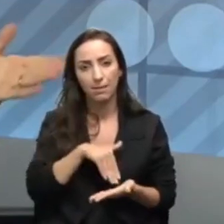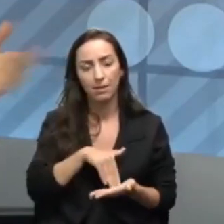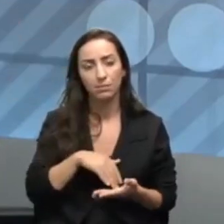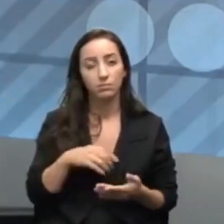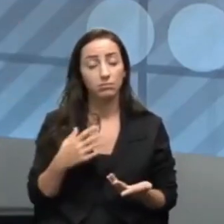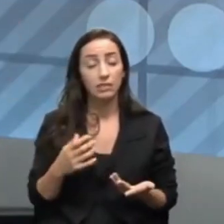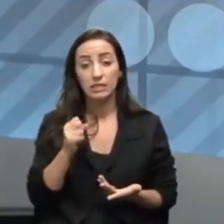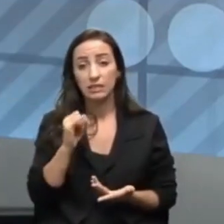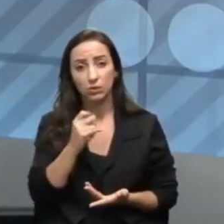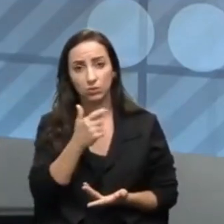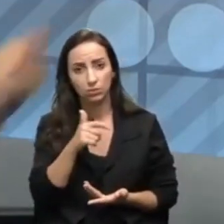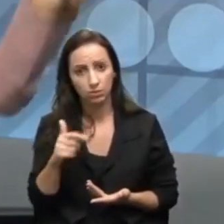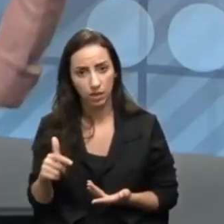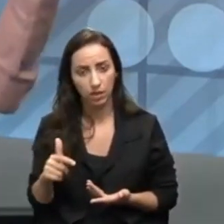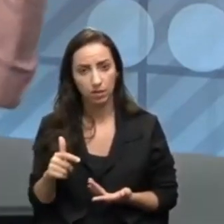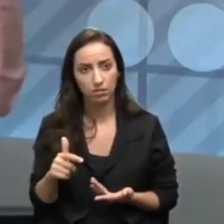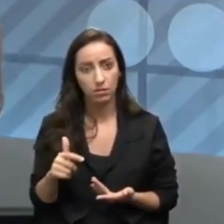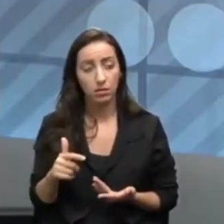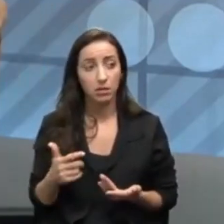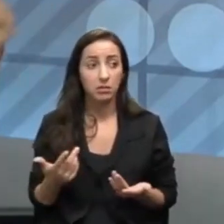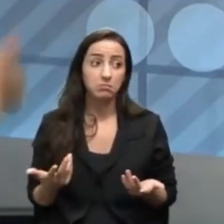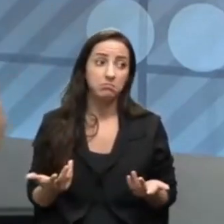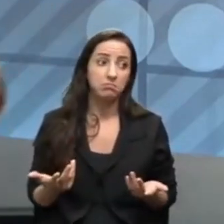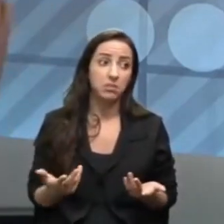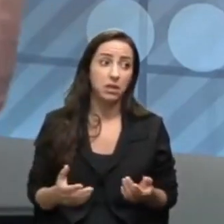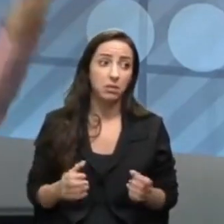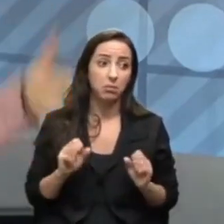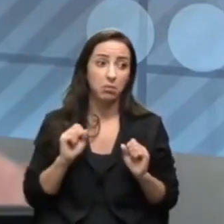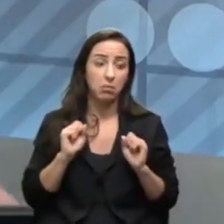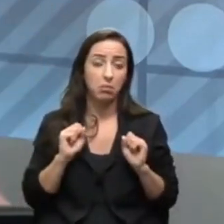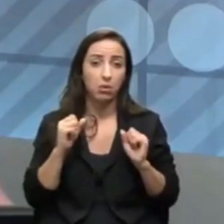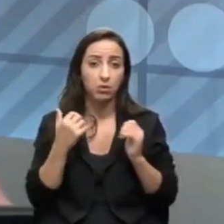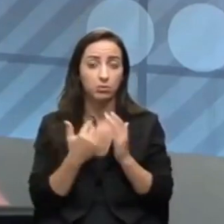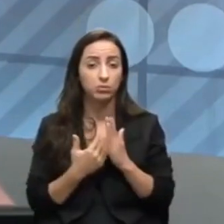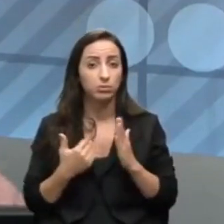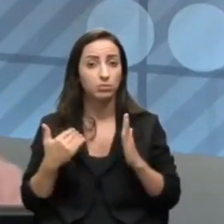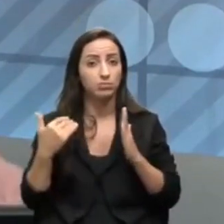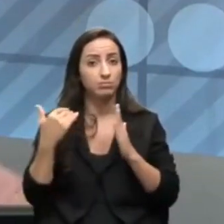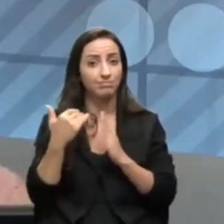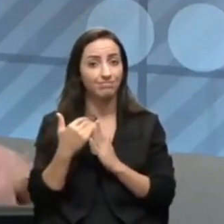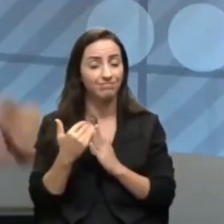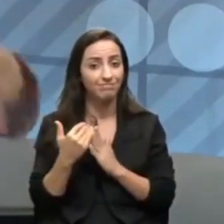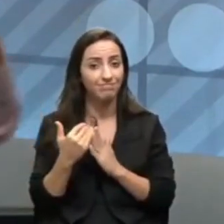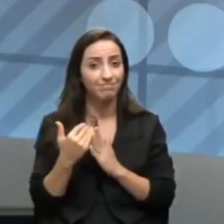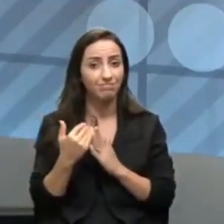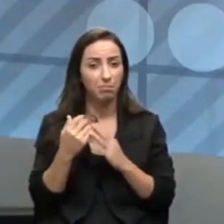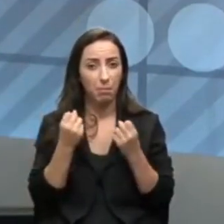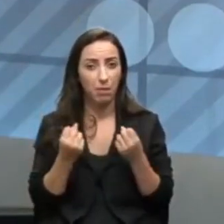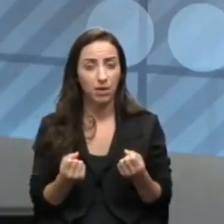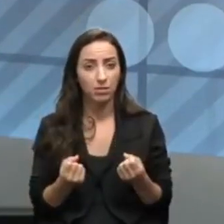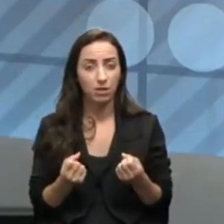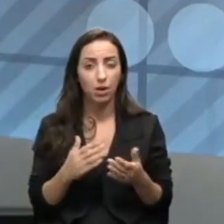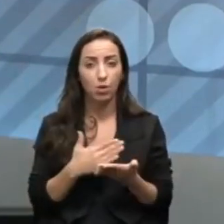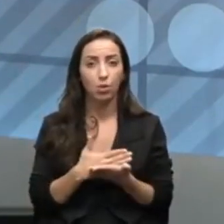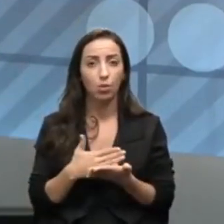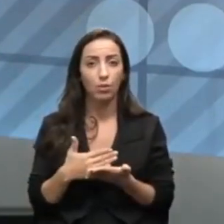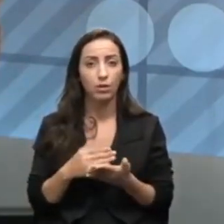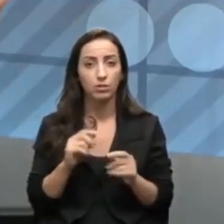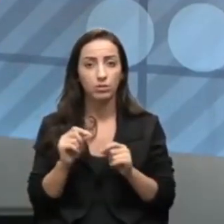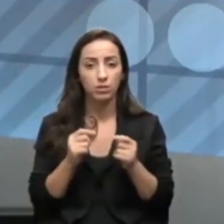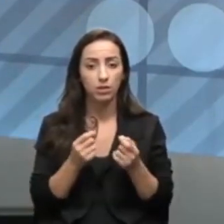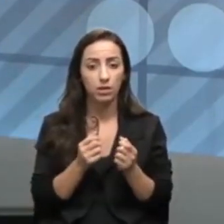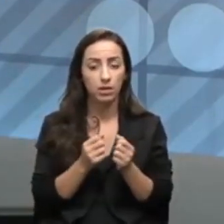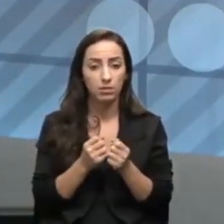colocasse essa armadura mínima e de repente ela tivesse um carregamento um pouco superior ao estimado, ela começa a ter abertura